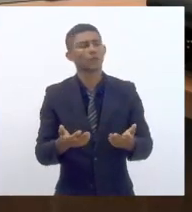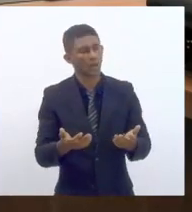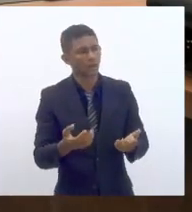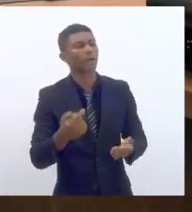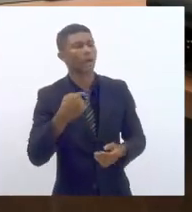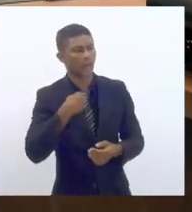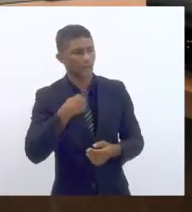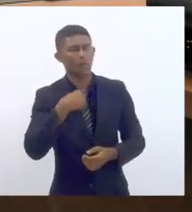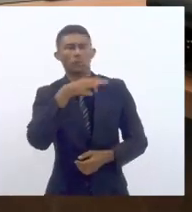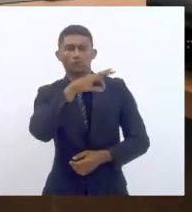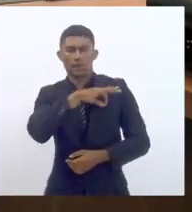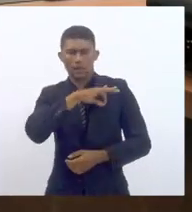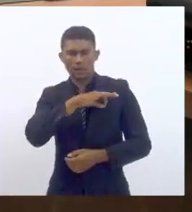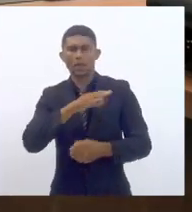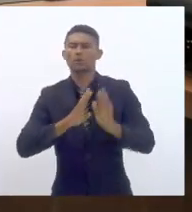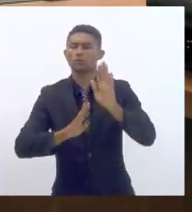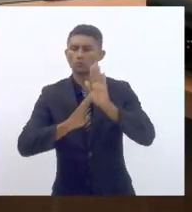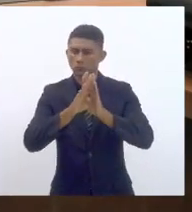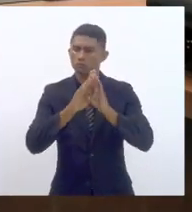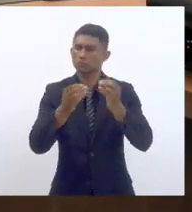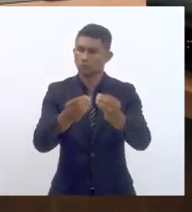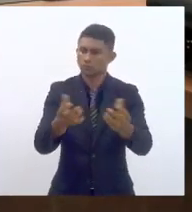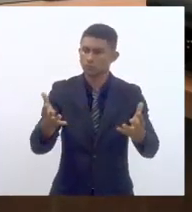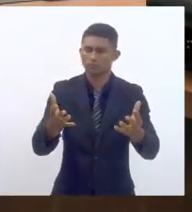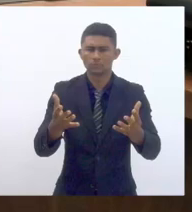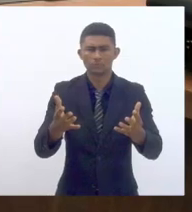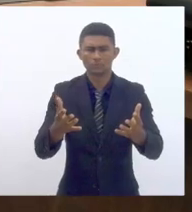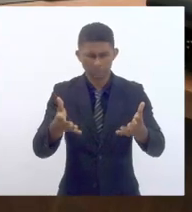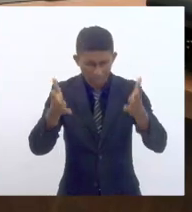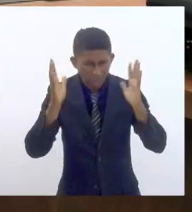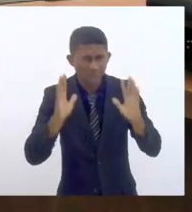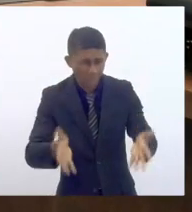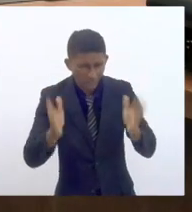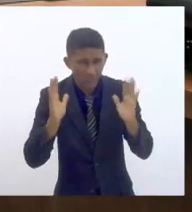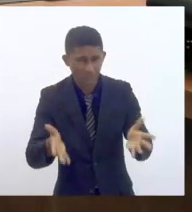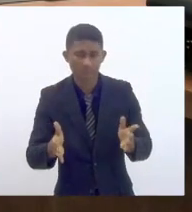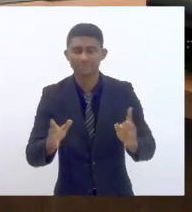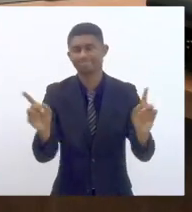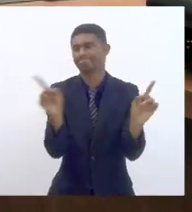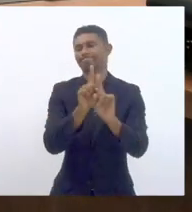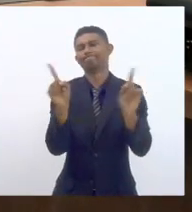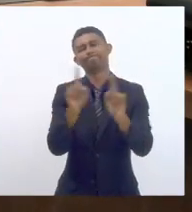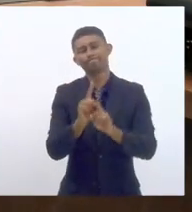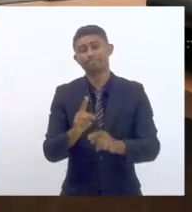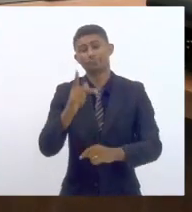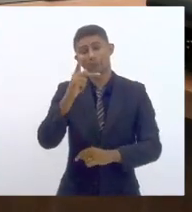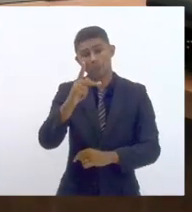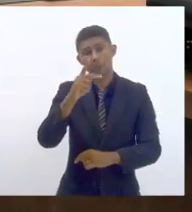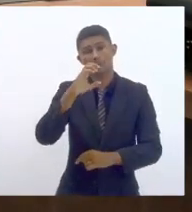o reajuste. Isso não é a implementação do PCCS. O PCCS